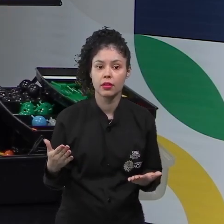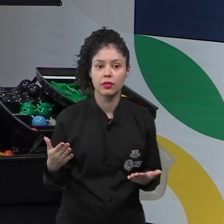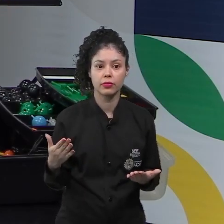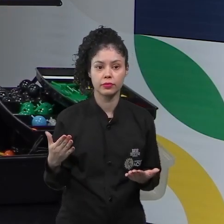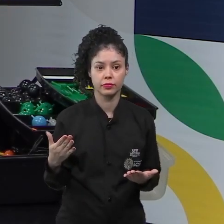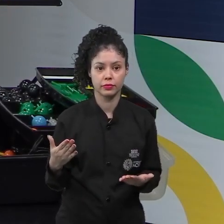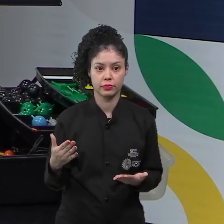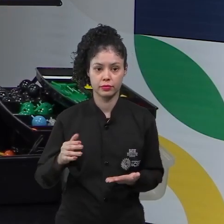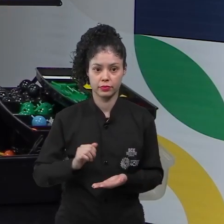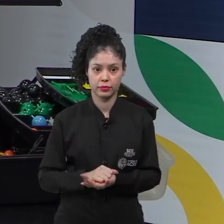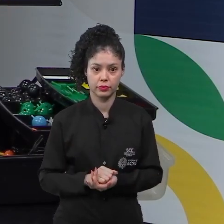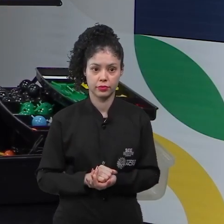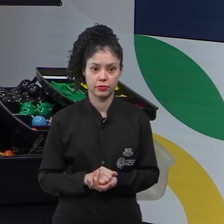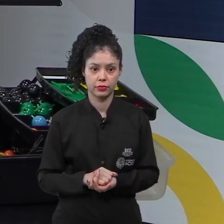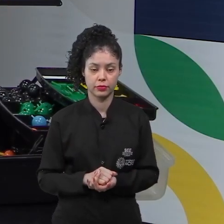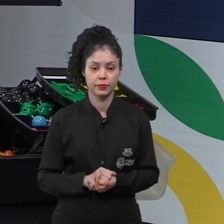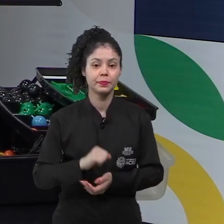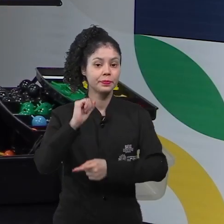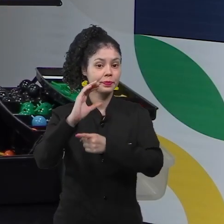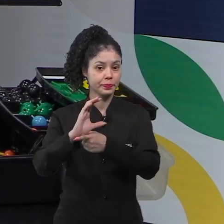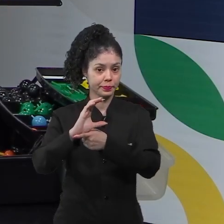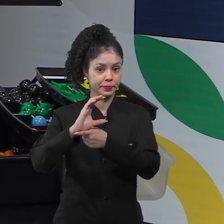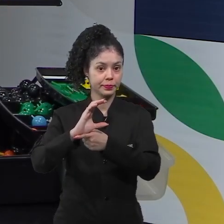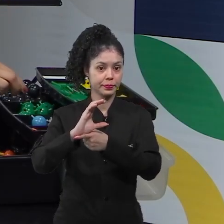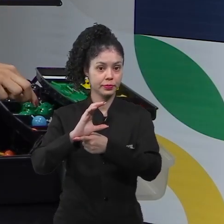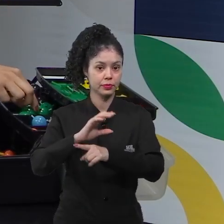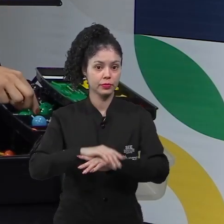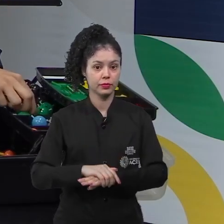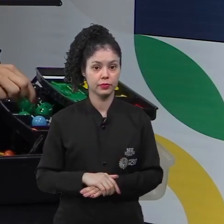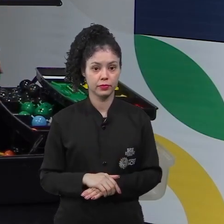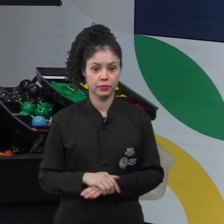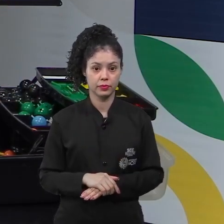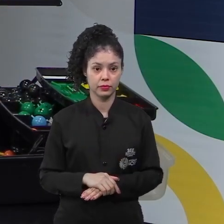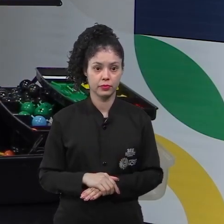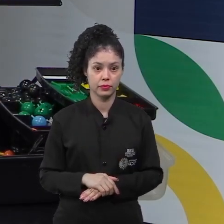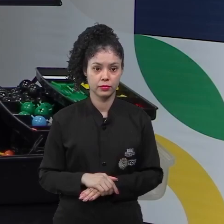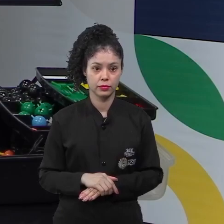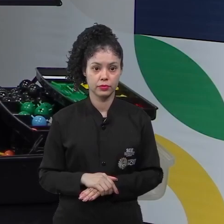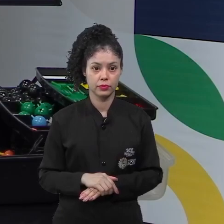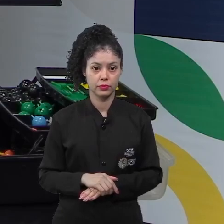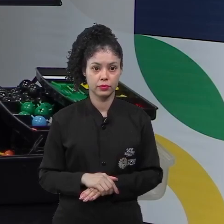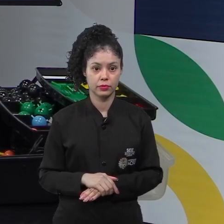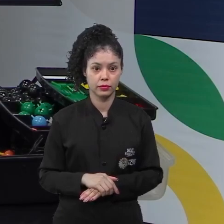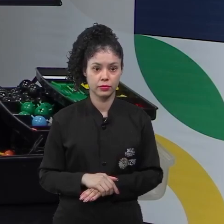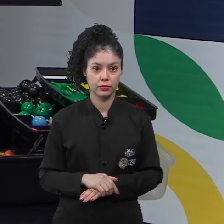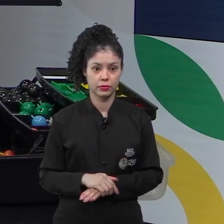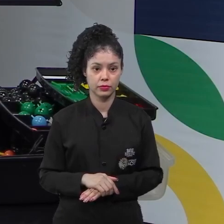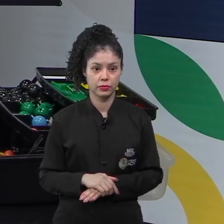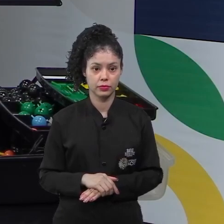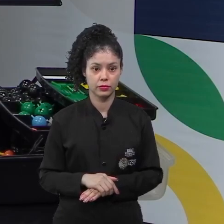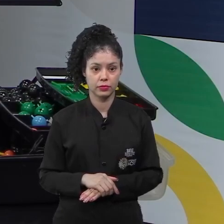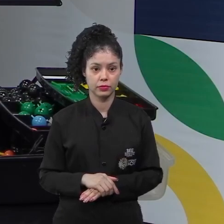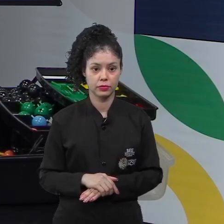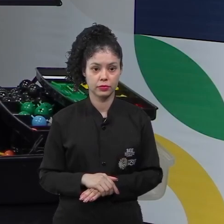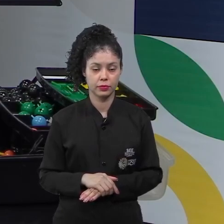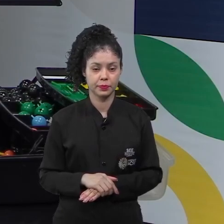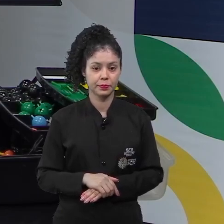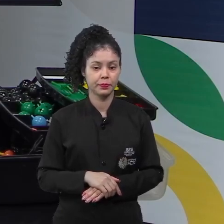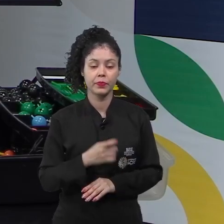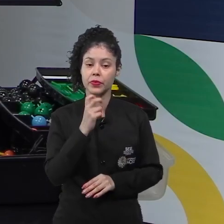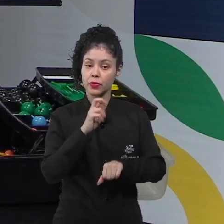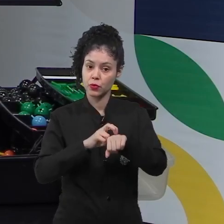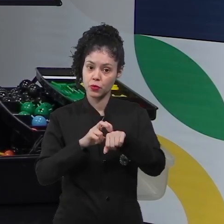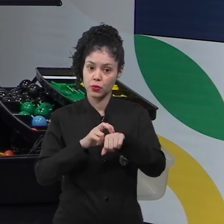ali a um carbono. Então, a gente coloca aqui mais uma ligação. A bolinha verde representa